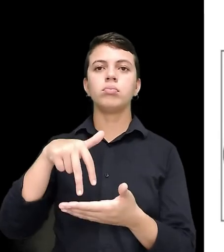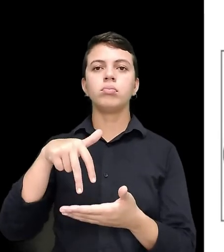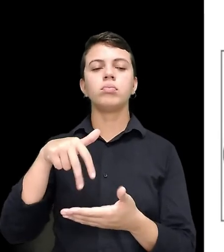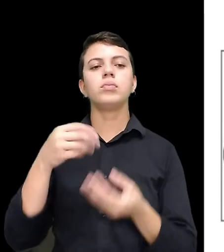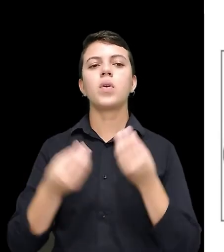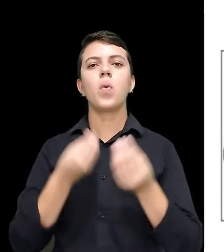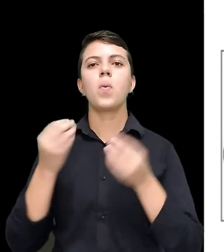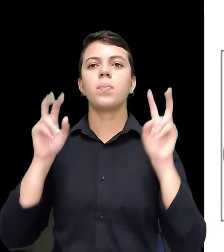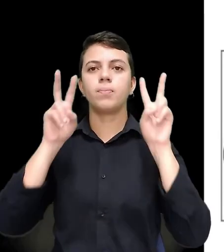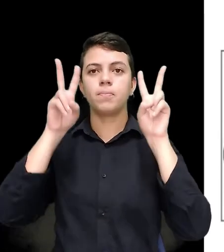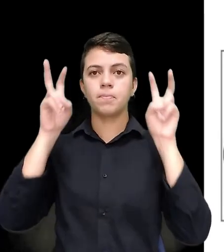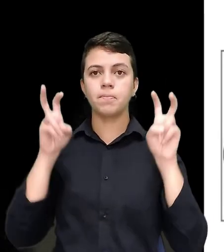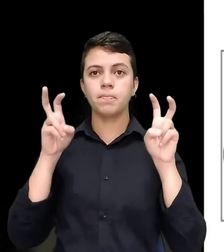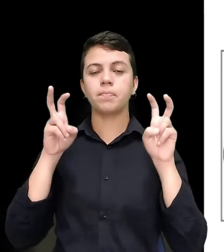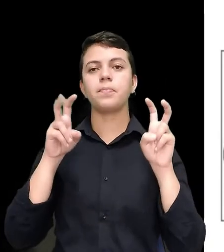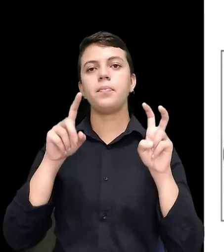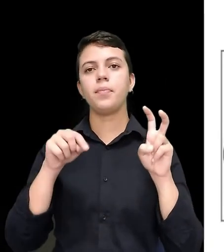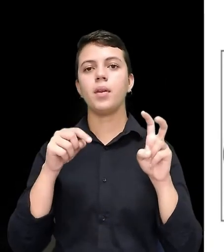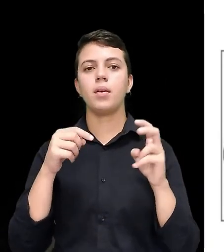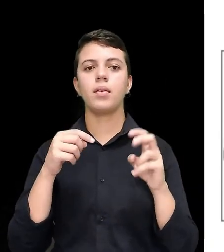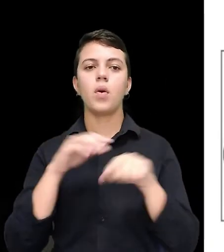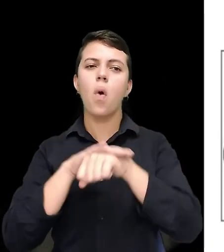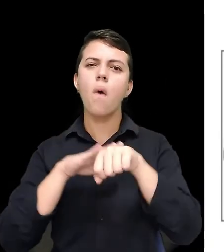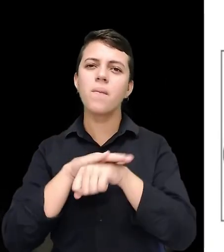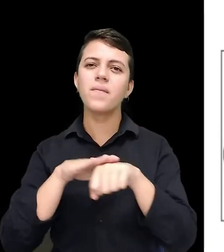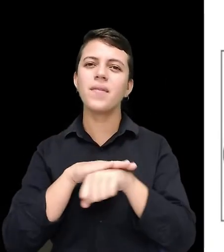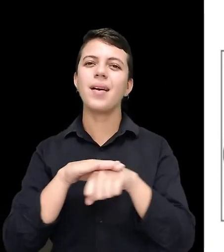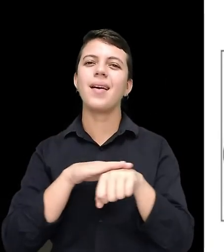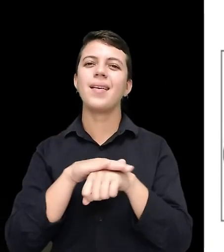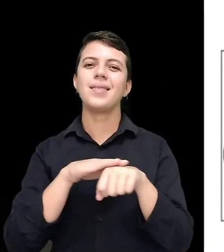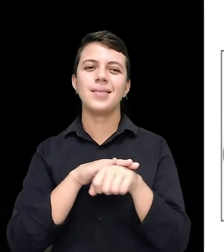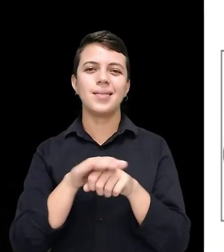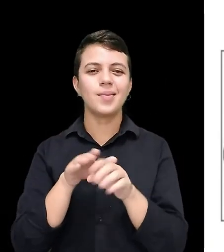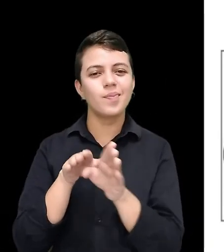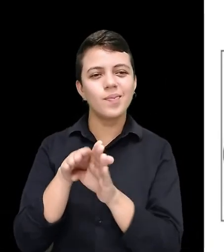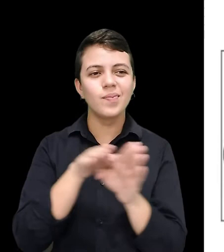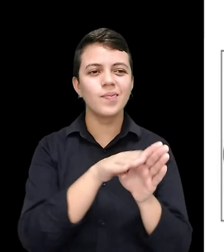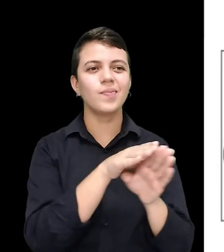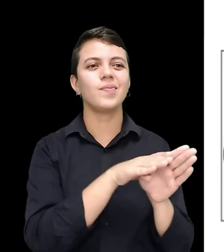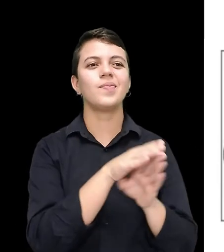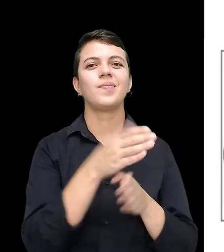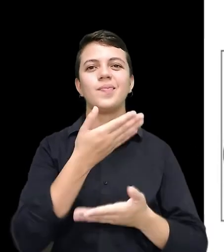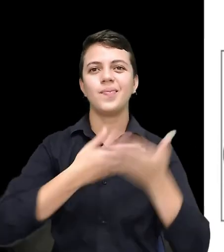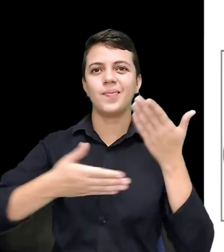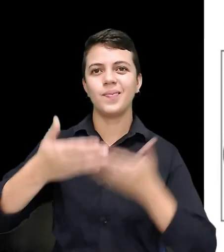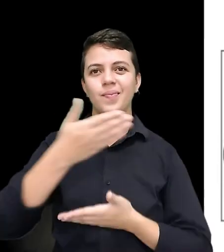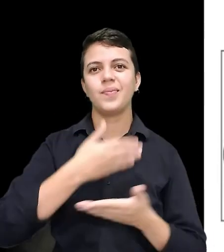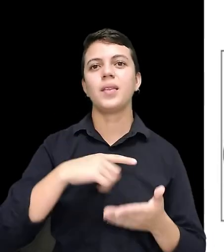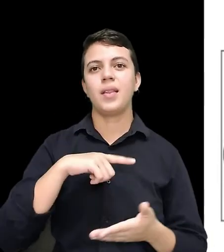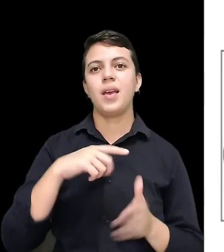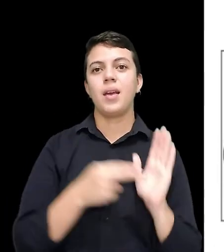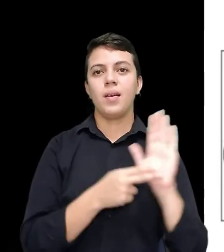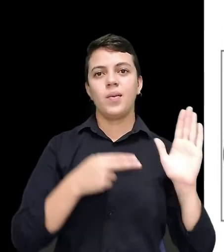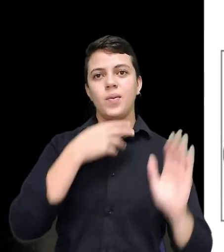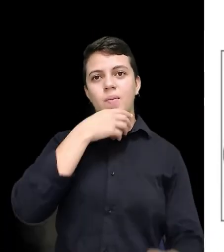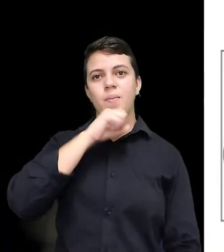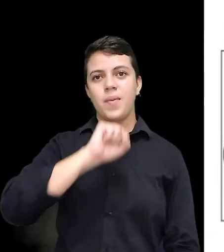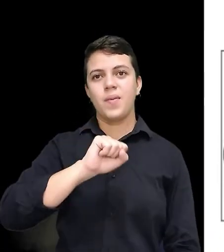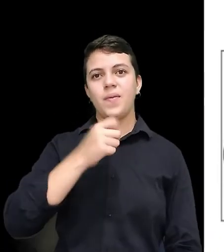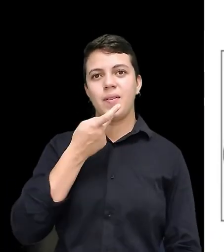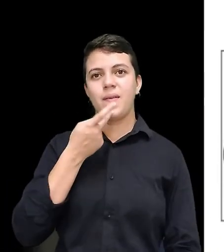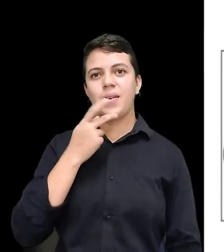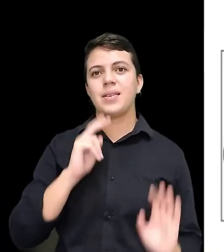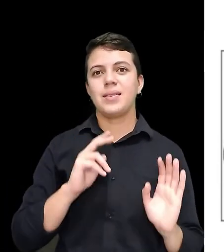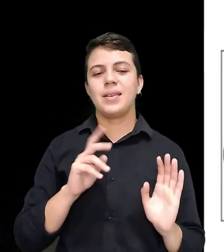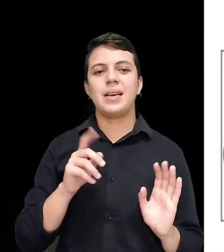professor aí está nessa relação com o aluno de forma muito horizontal, né, como o próprio Paulo Freire coloca,